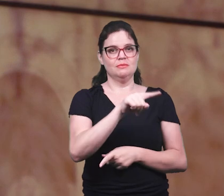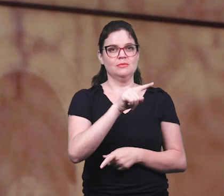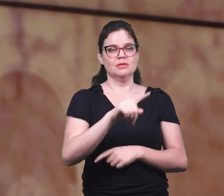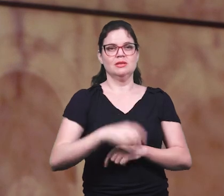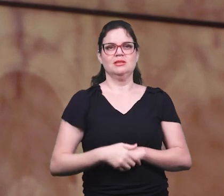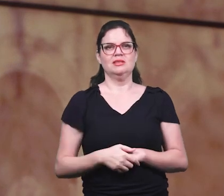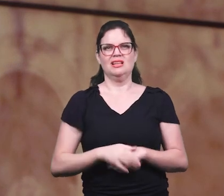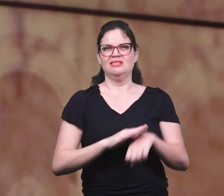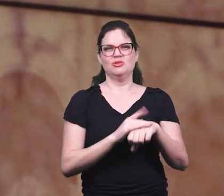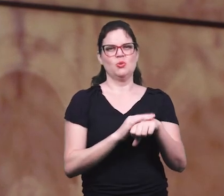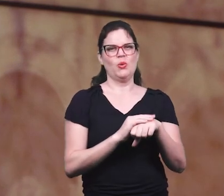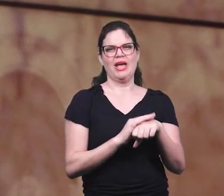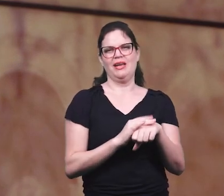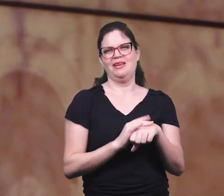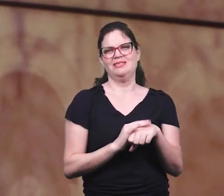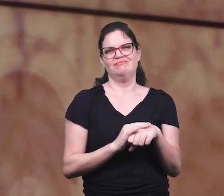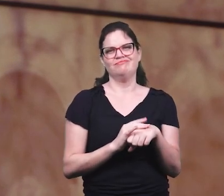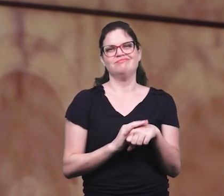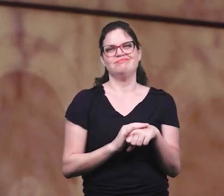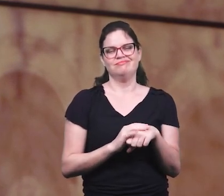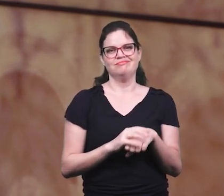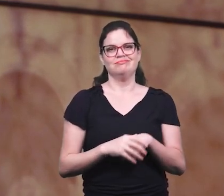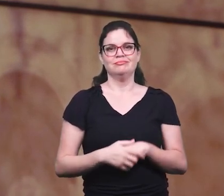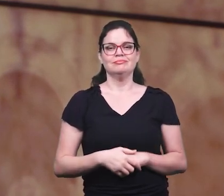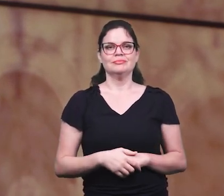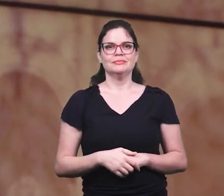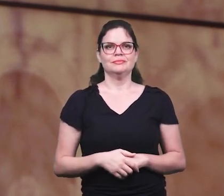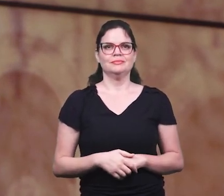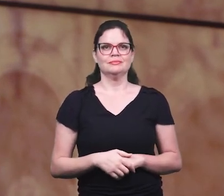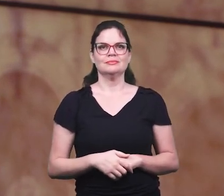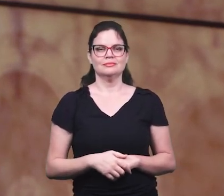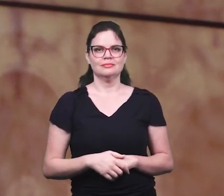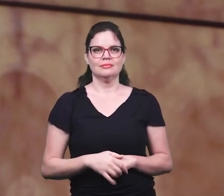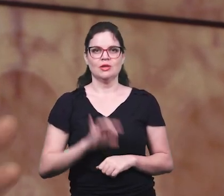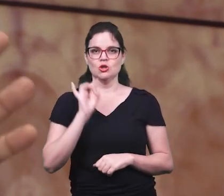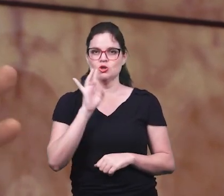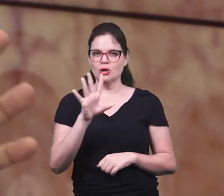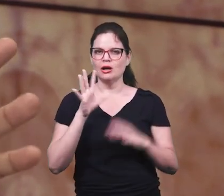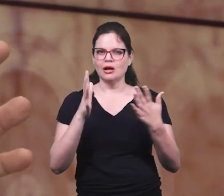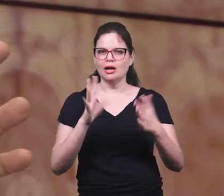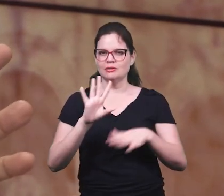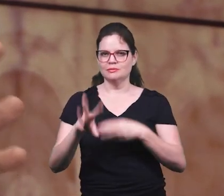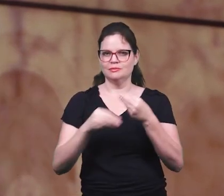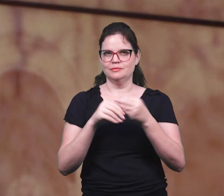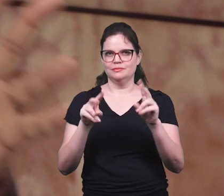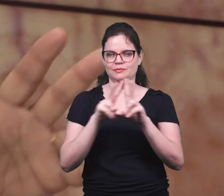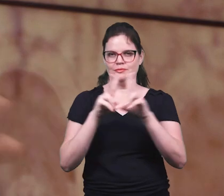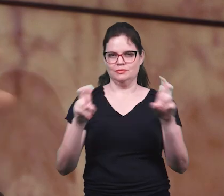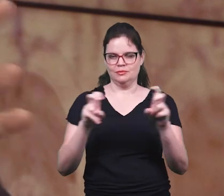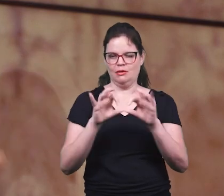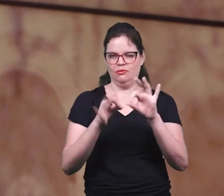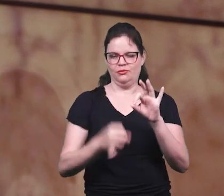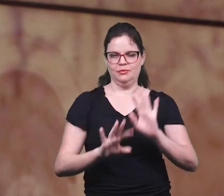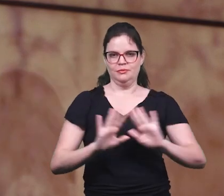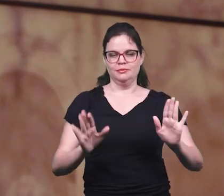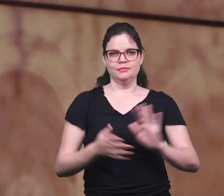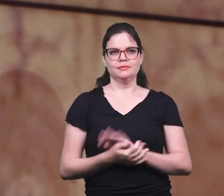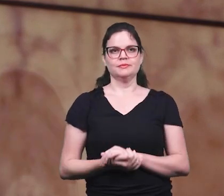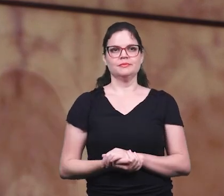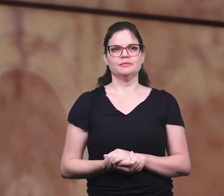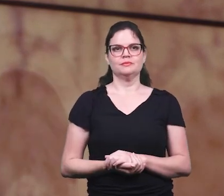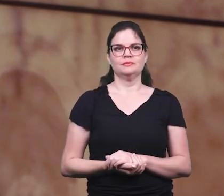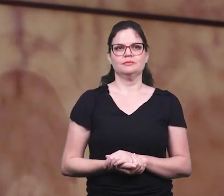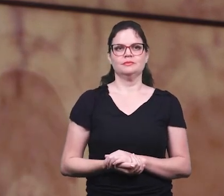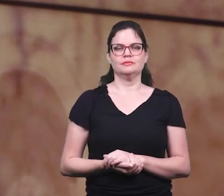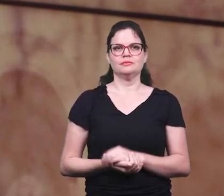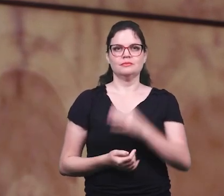homem muito doente, Calvino, muito doente. Mas a esposa foi... Então, eu quero só pontuar aqui, não prolongar muito nesse fato,